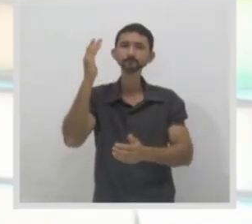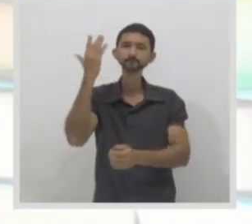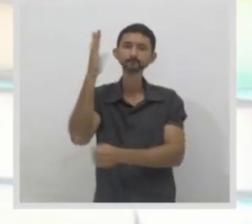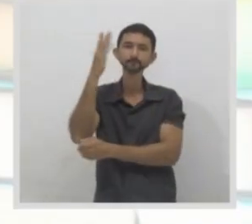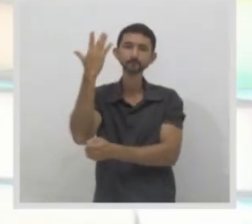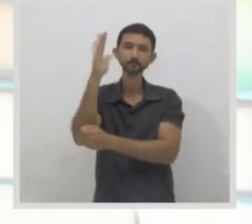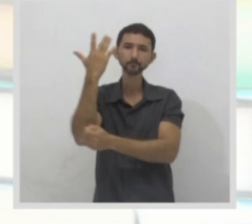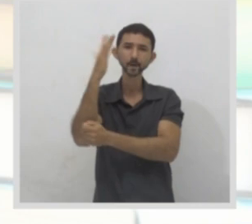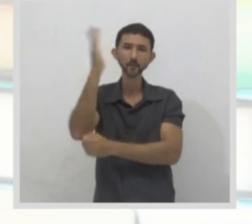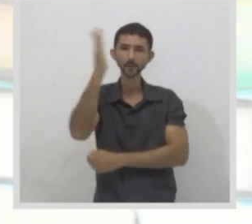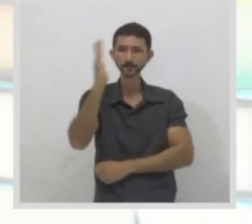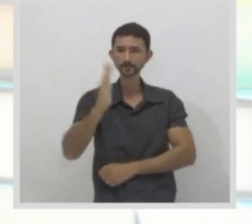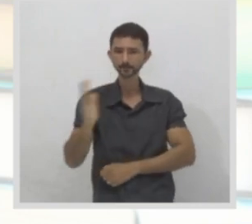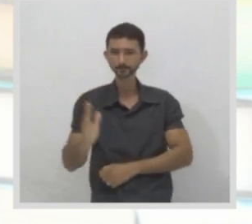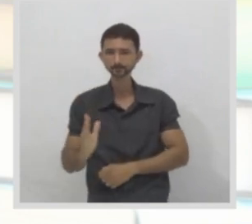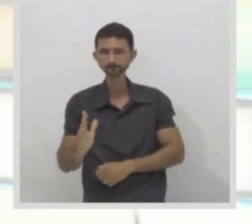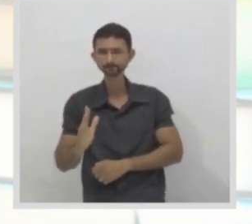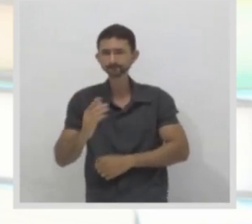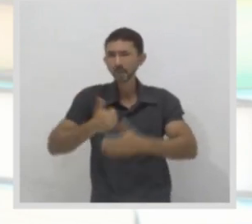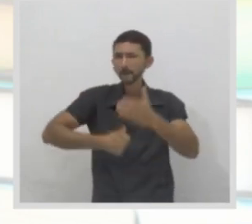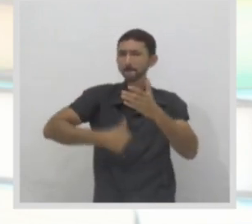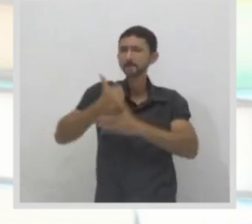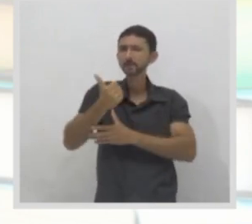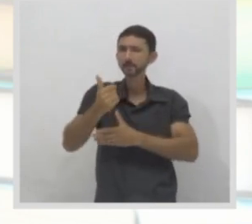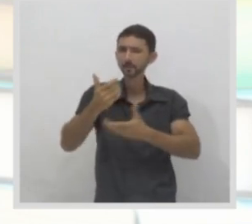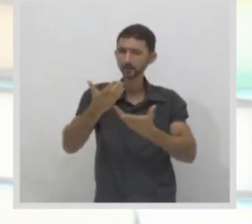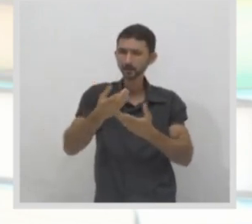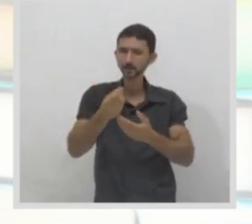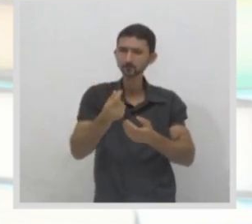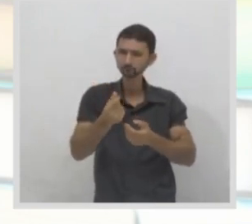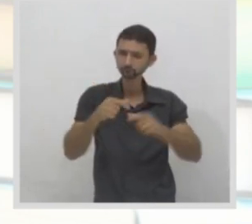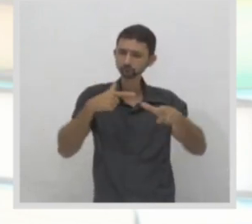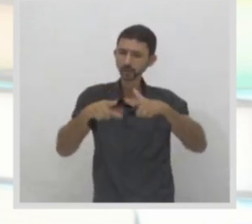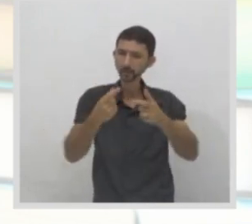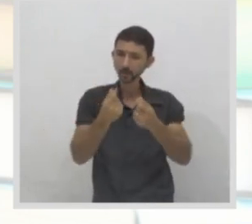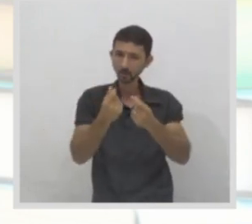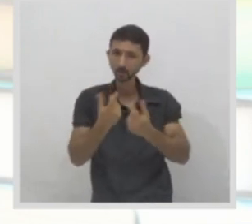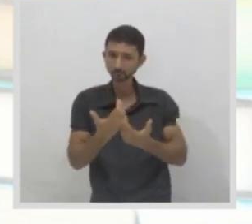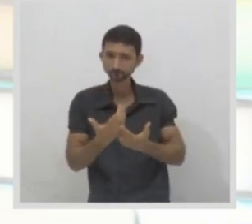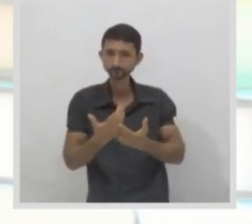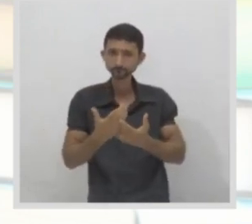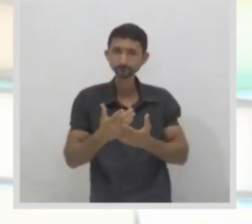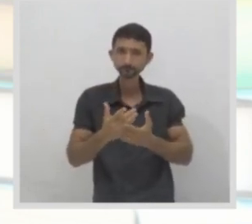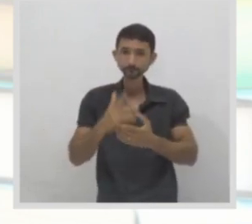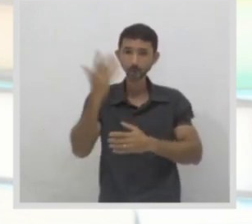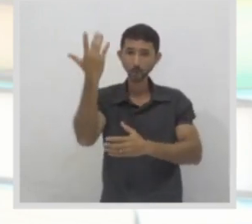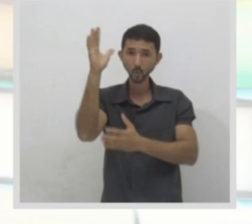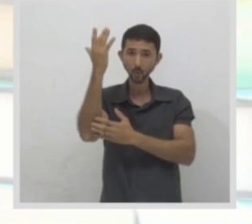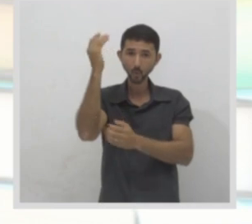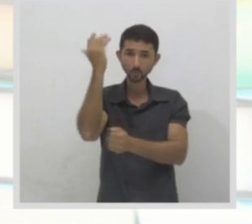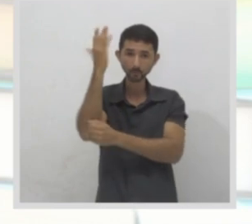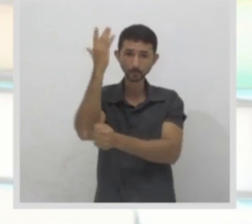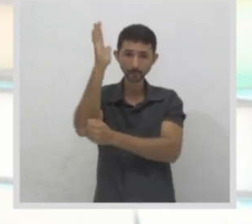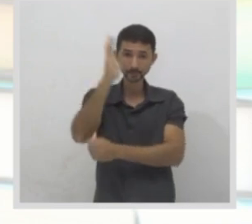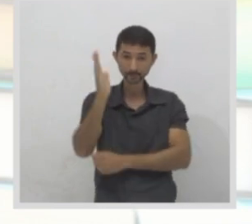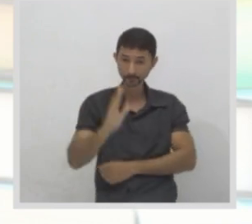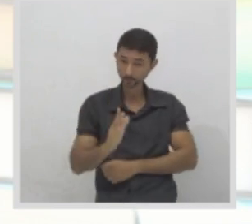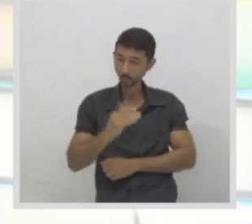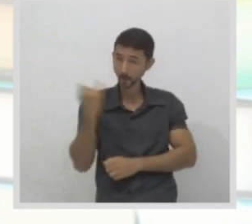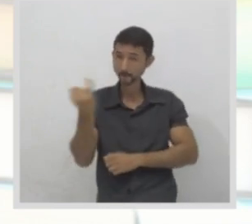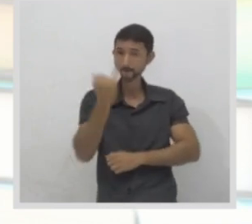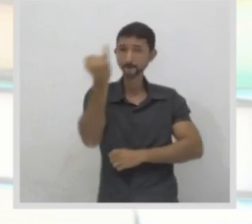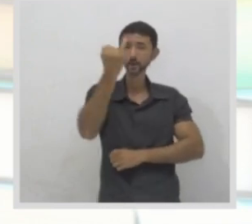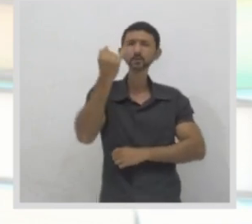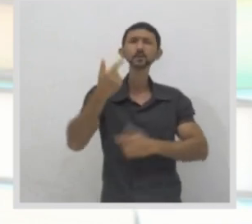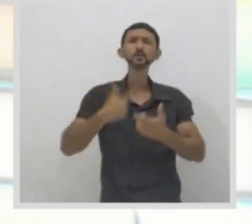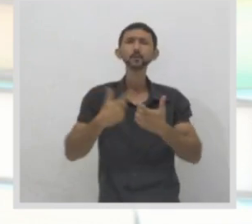foi a nossa primeira atividade econômica. Né? Esse recurso natural ele foi importante porque ele acabou dando